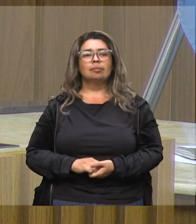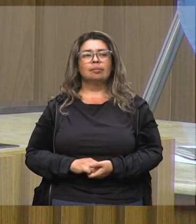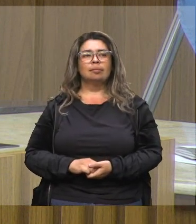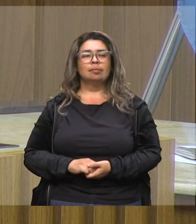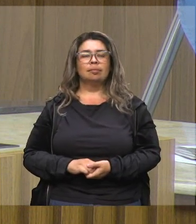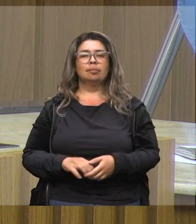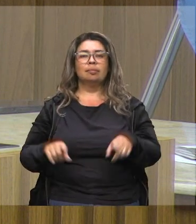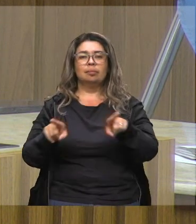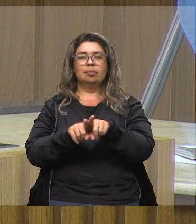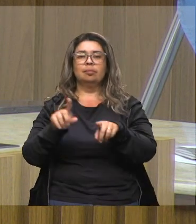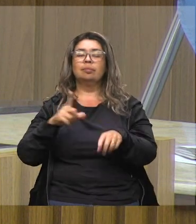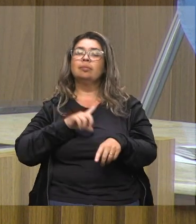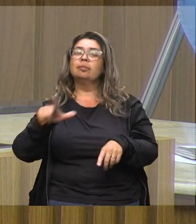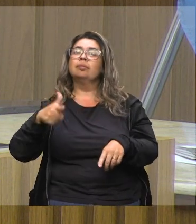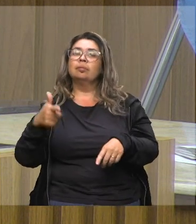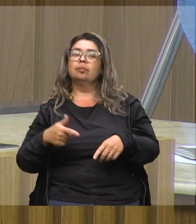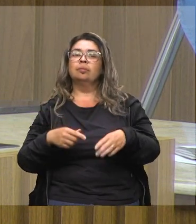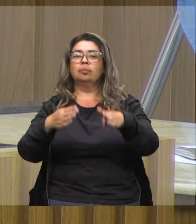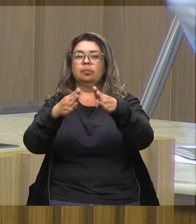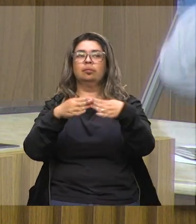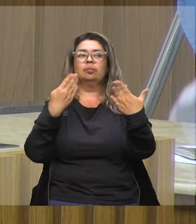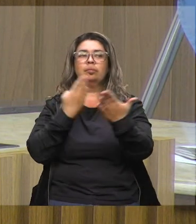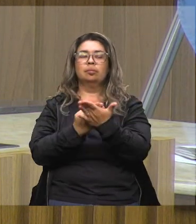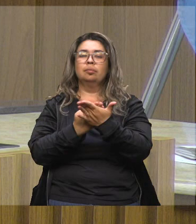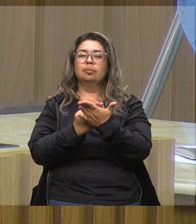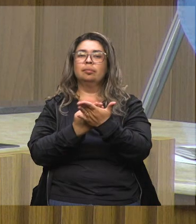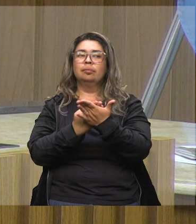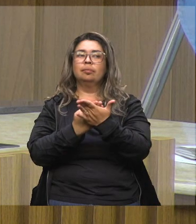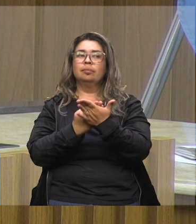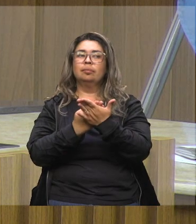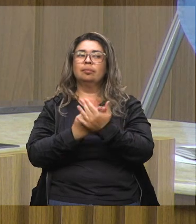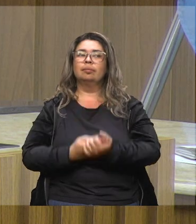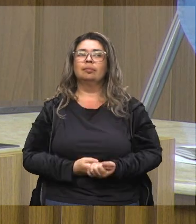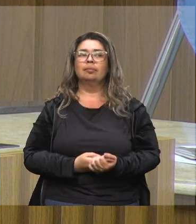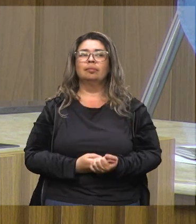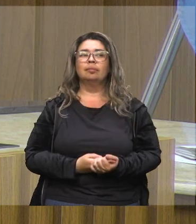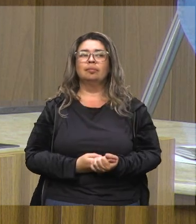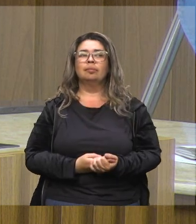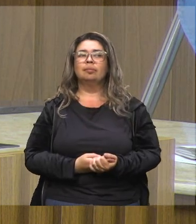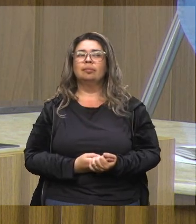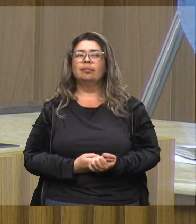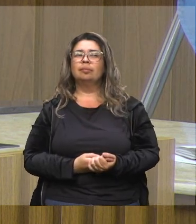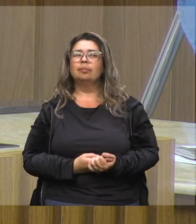tem outro requerimento aqui, mas é a respeito...